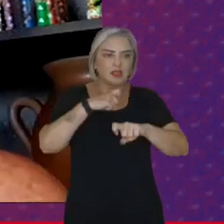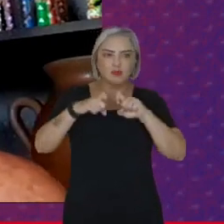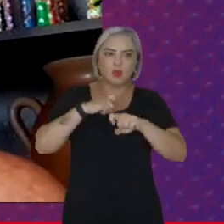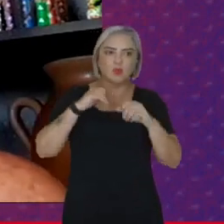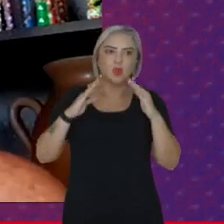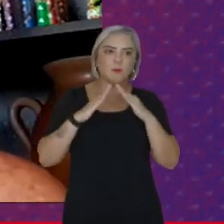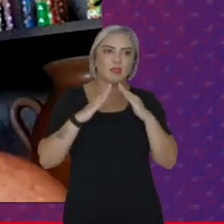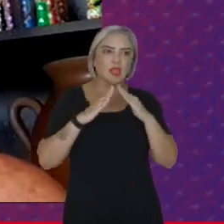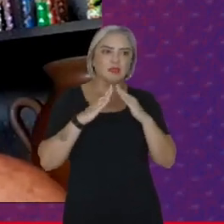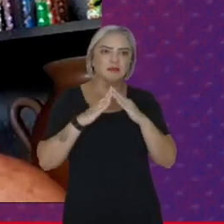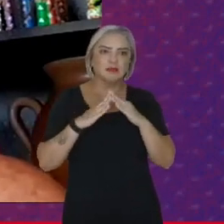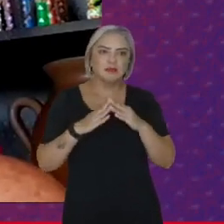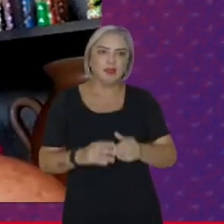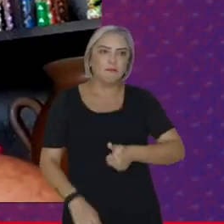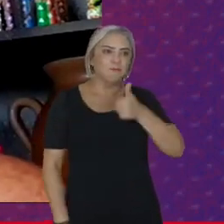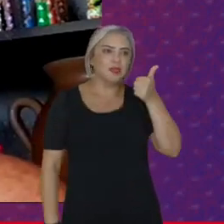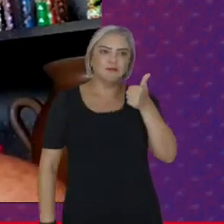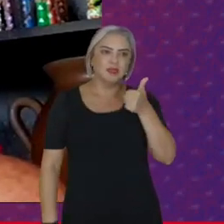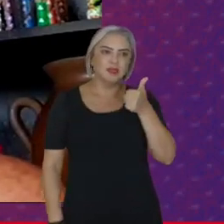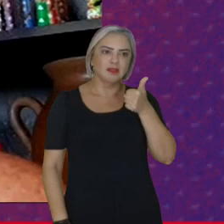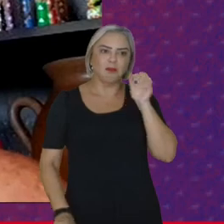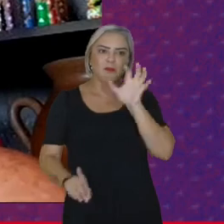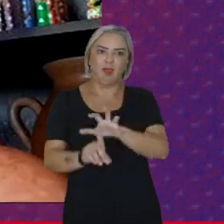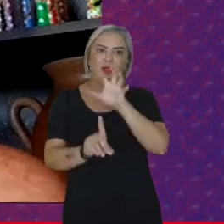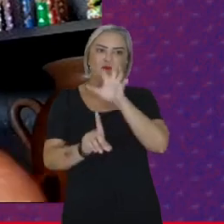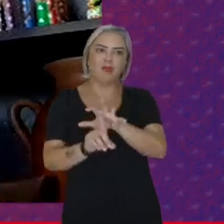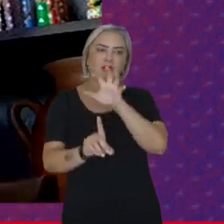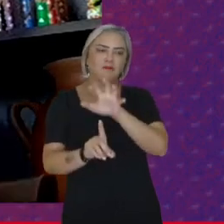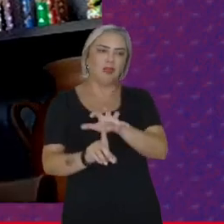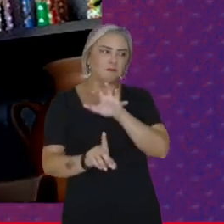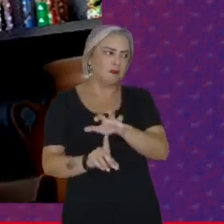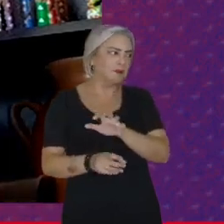doméstica. Esses foram os primeiros a serem atacados.